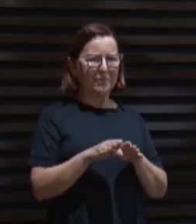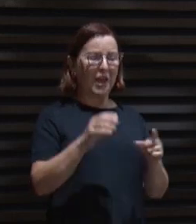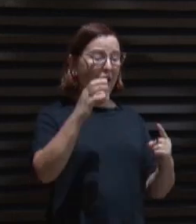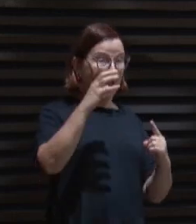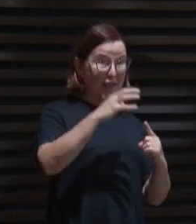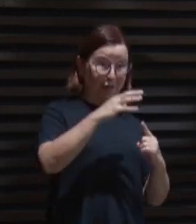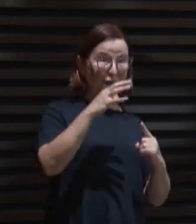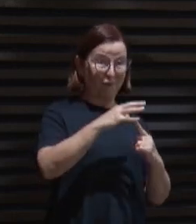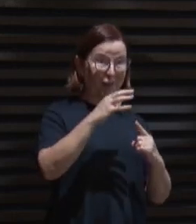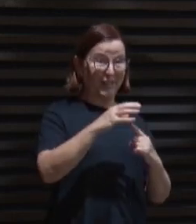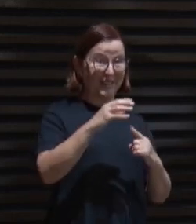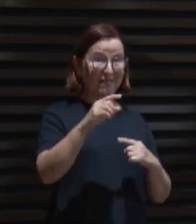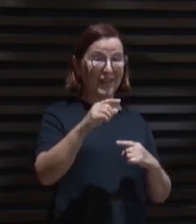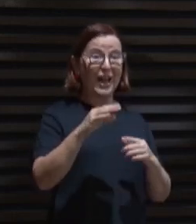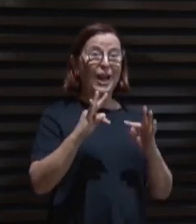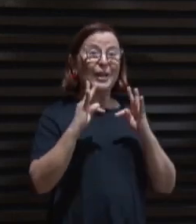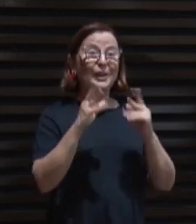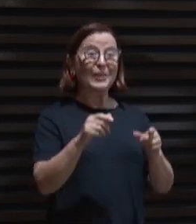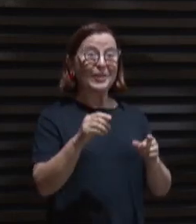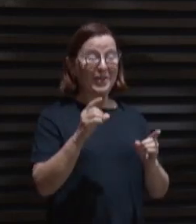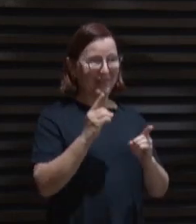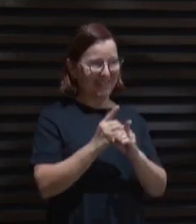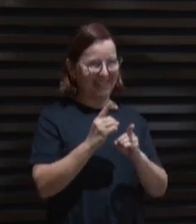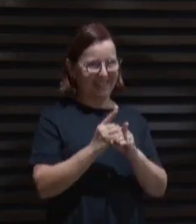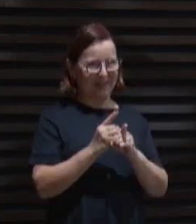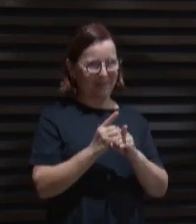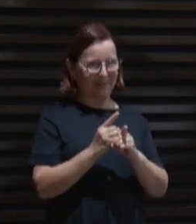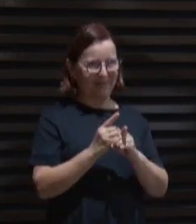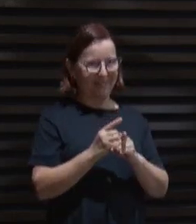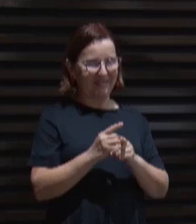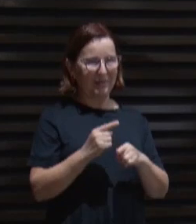que nós não negaremos o Senhor.